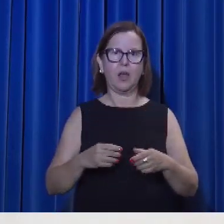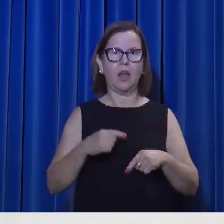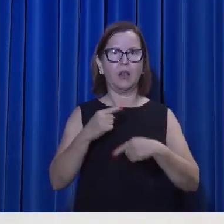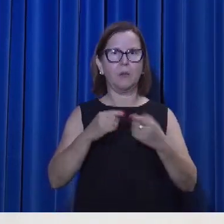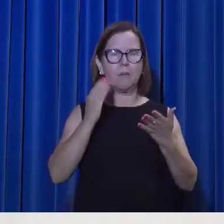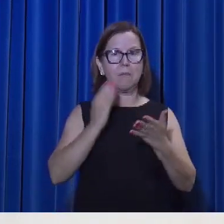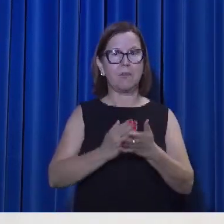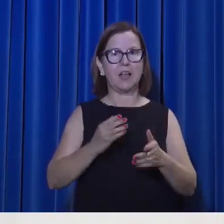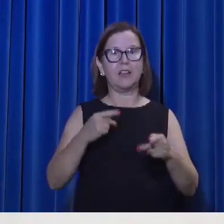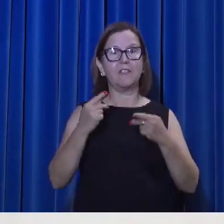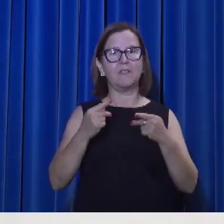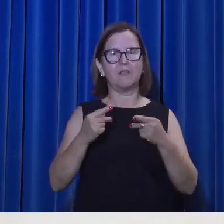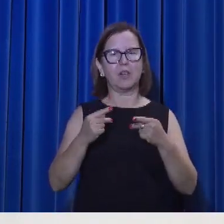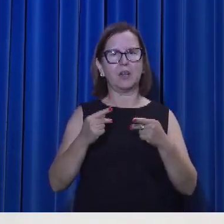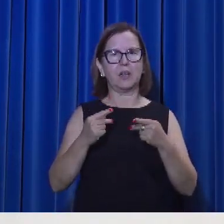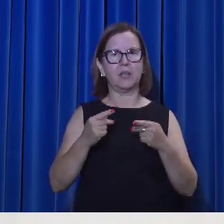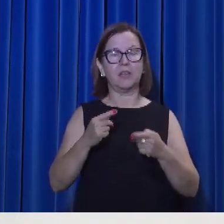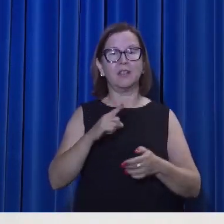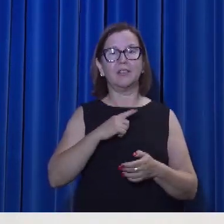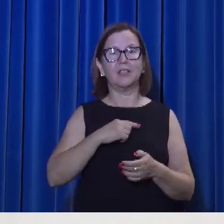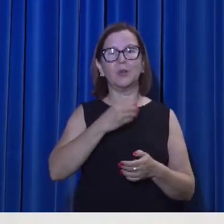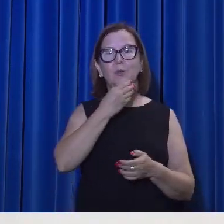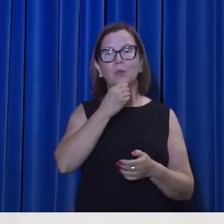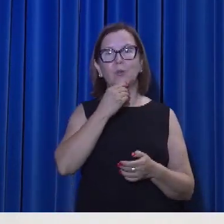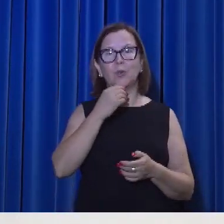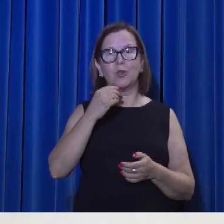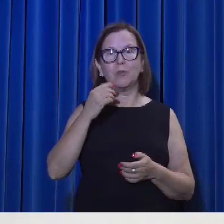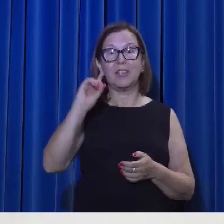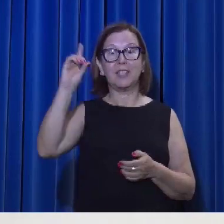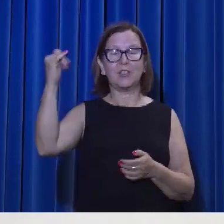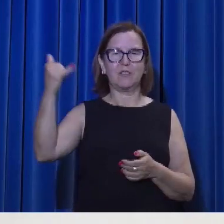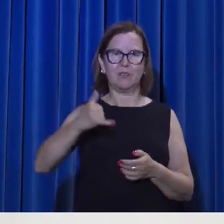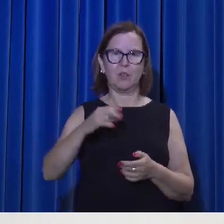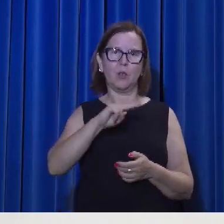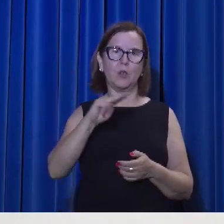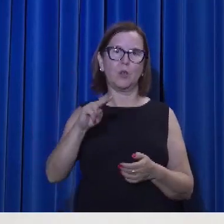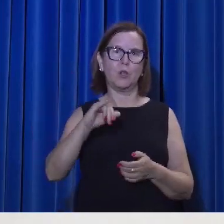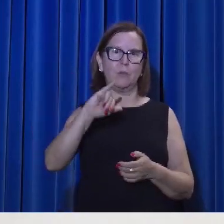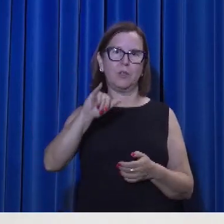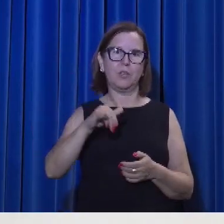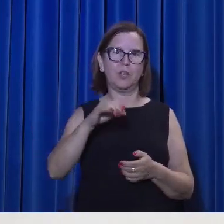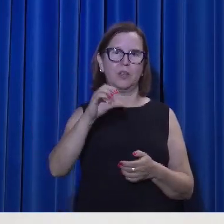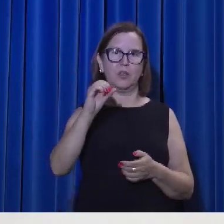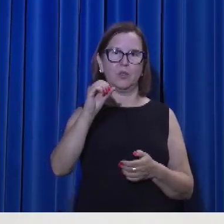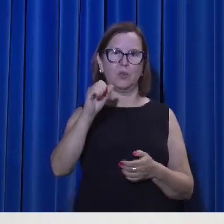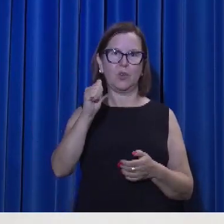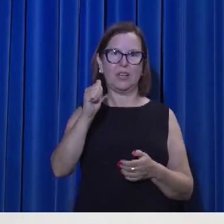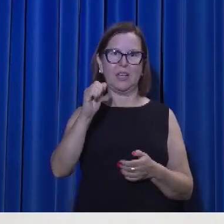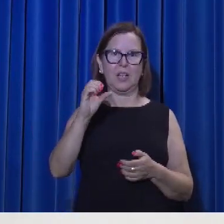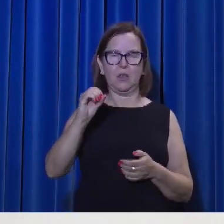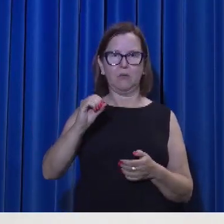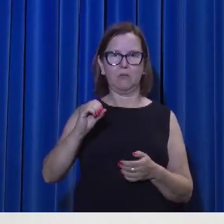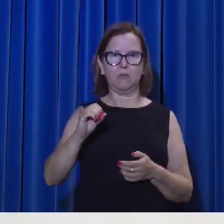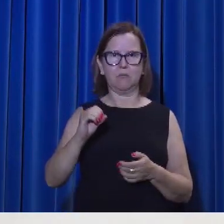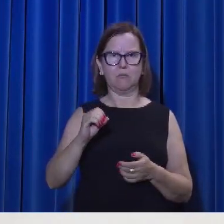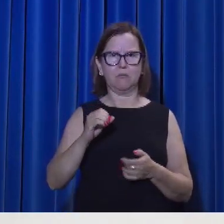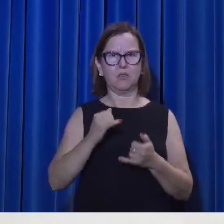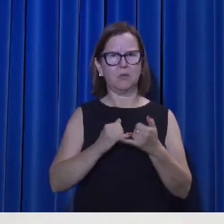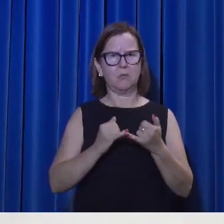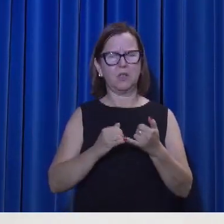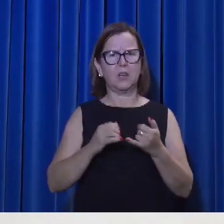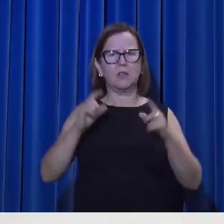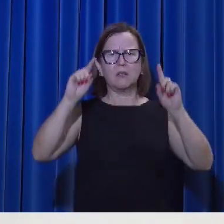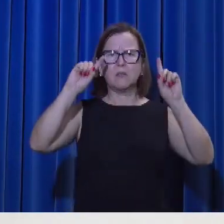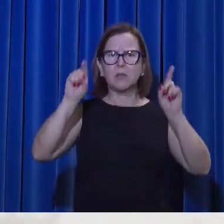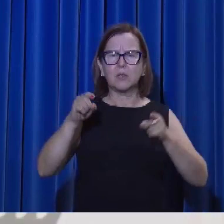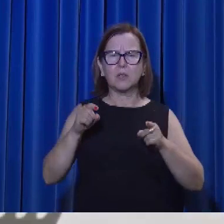fala assim, houve um homem enviado por Deus cujo nome era João. Parece que fica um parênteses ali, fica meio Por que ele fez isso,